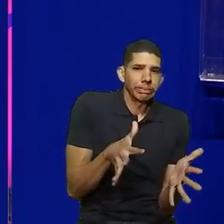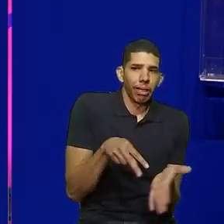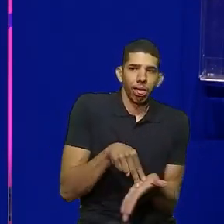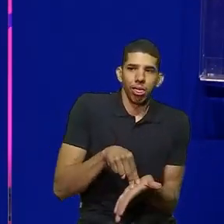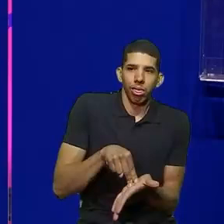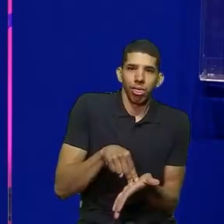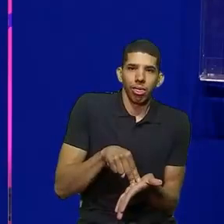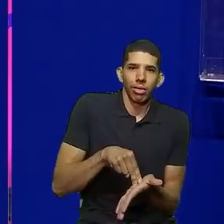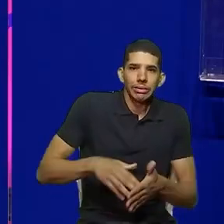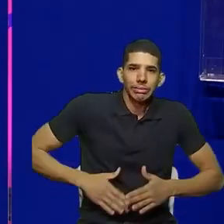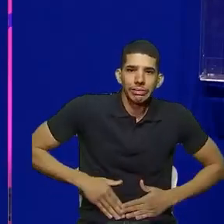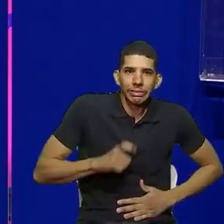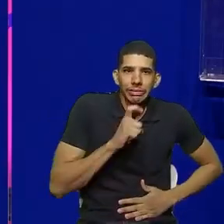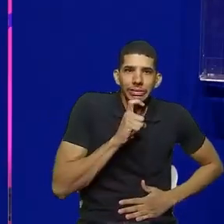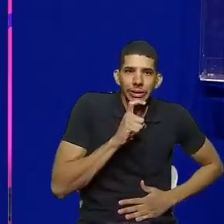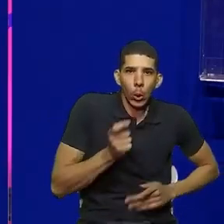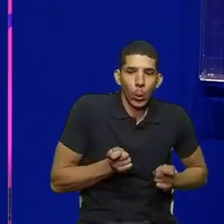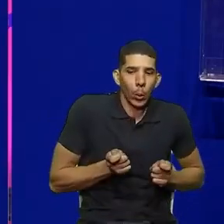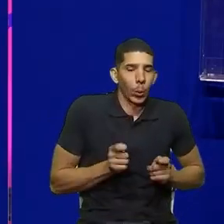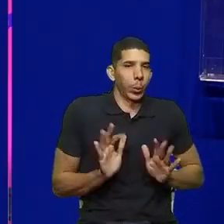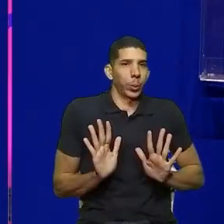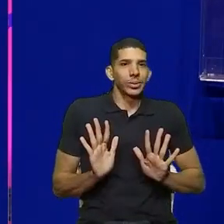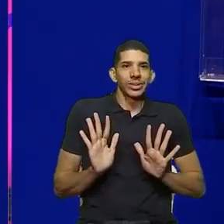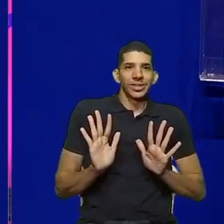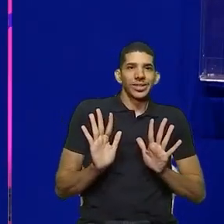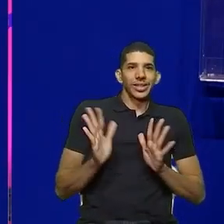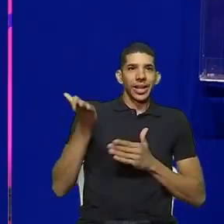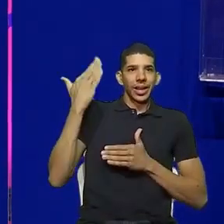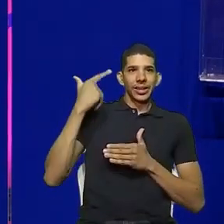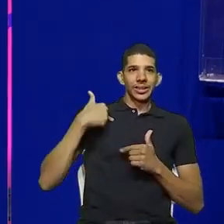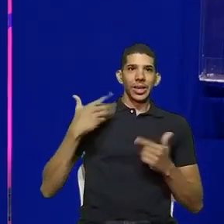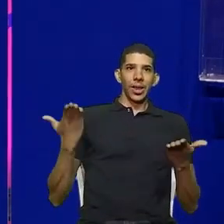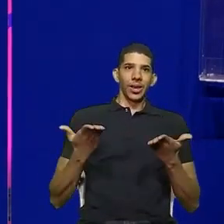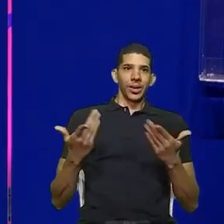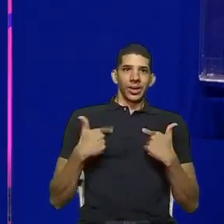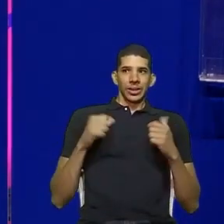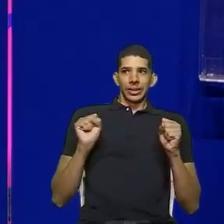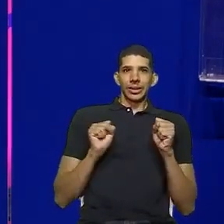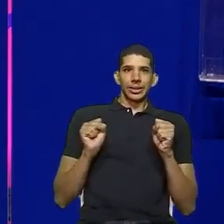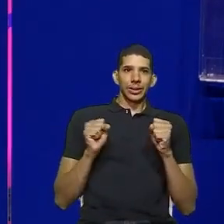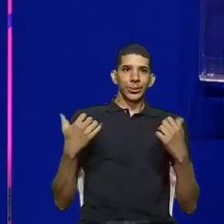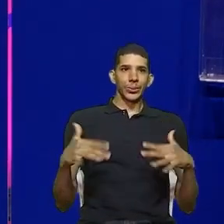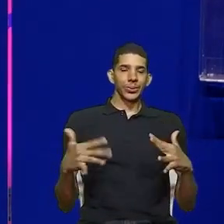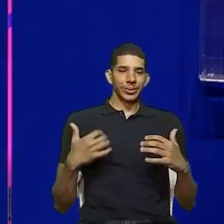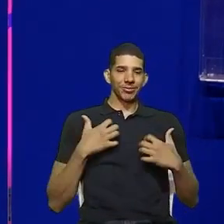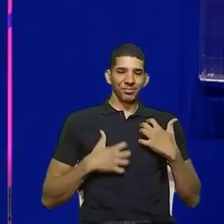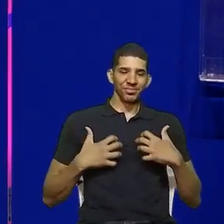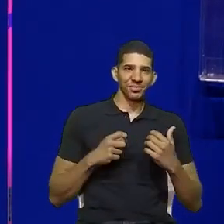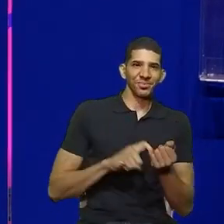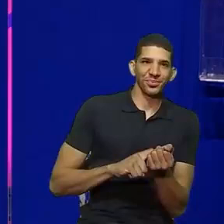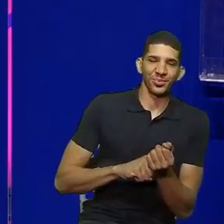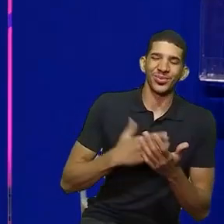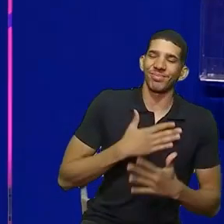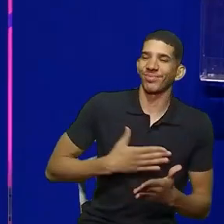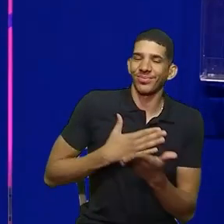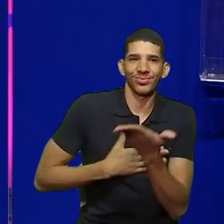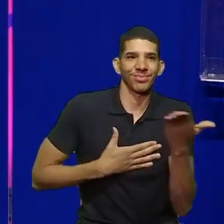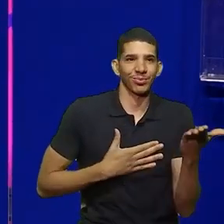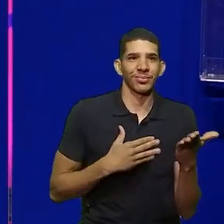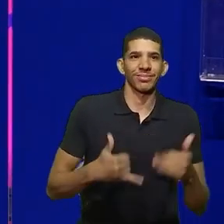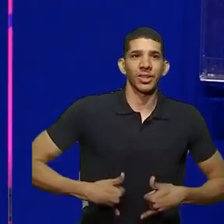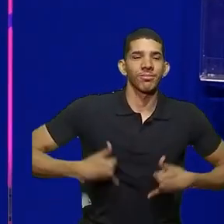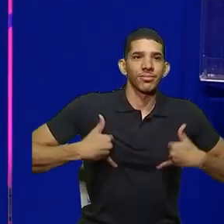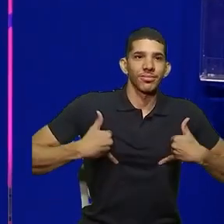estou controlando. Tudo que eu não senti antes, eu estou sentindo agora. Né? Então, é um prazer muito grande, é uma